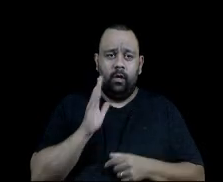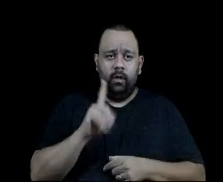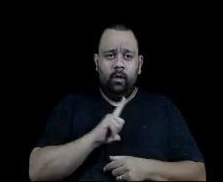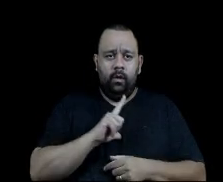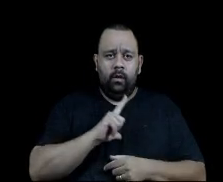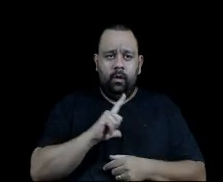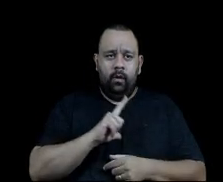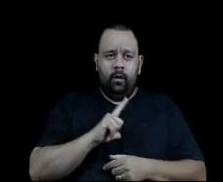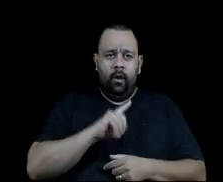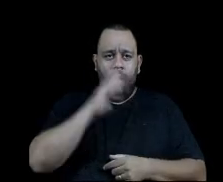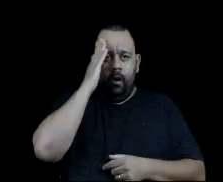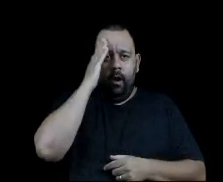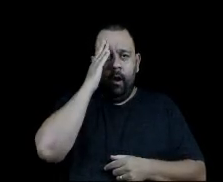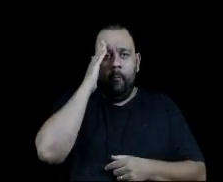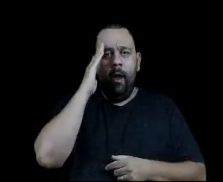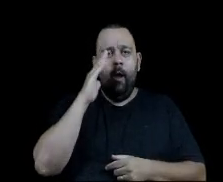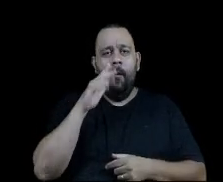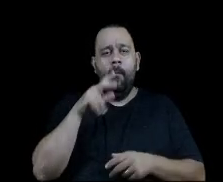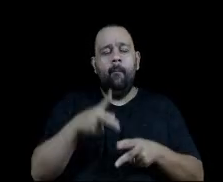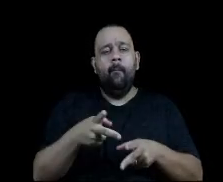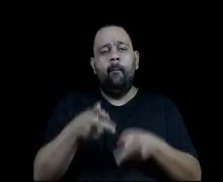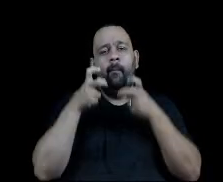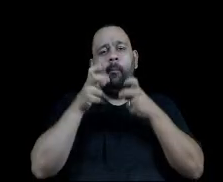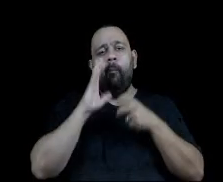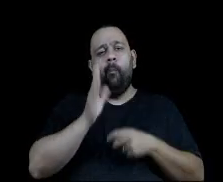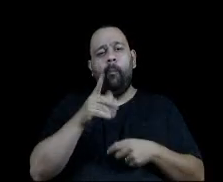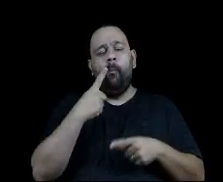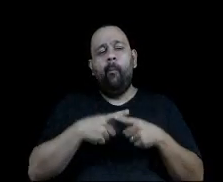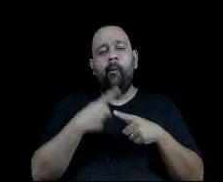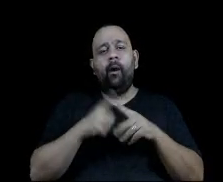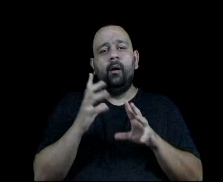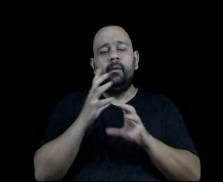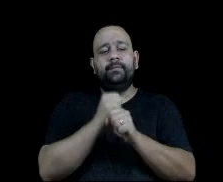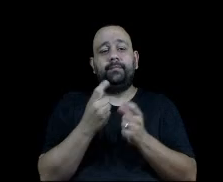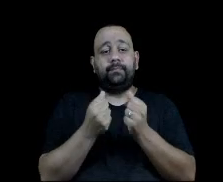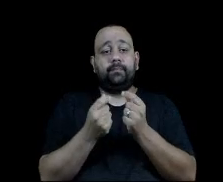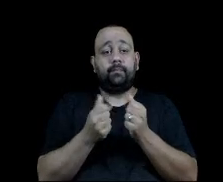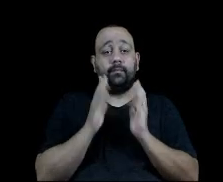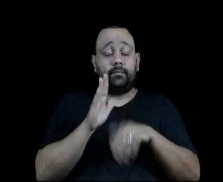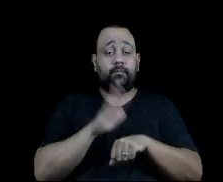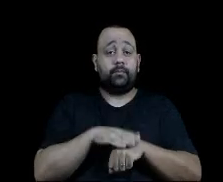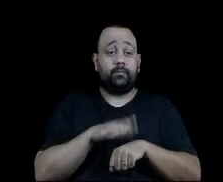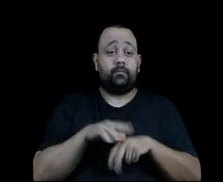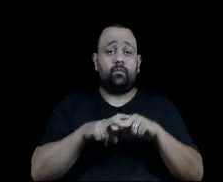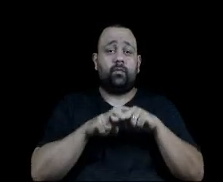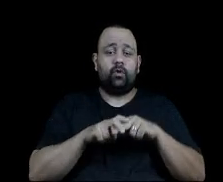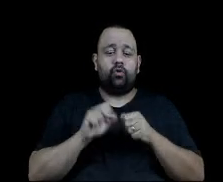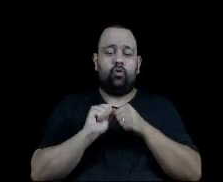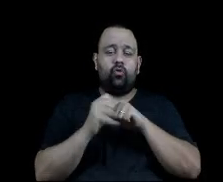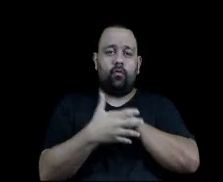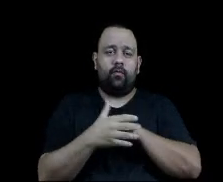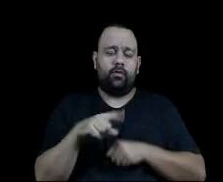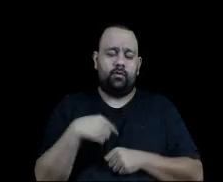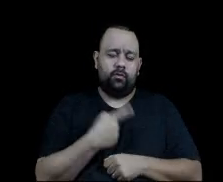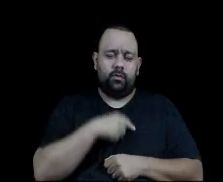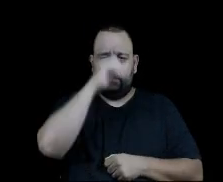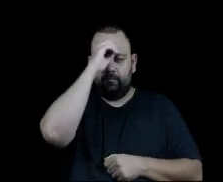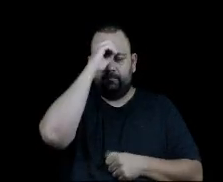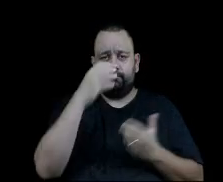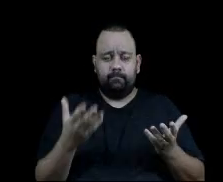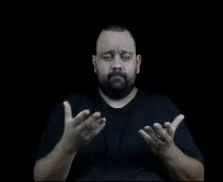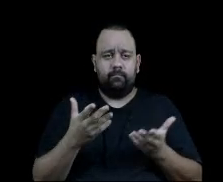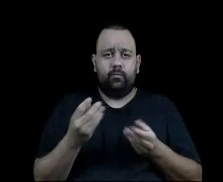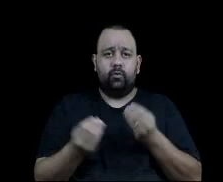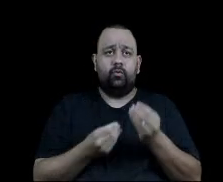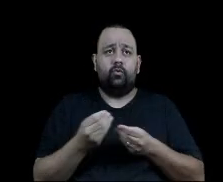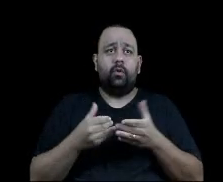Isso já era previsto, porque o orçamento ele foi feito devido ao Covid, como